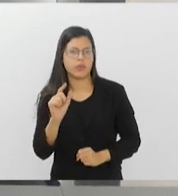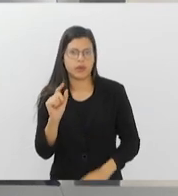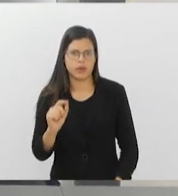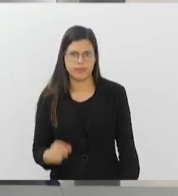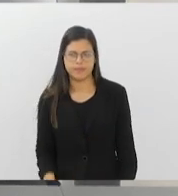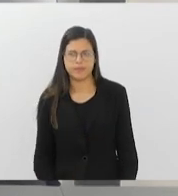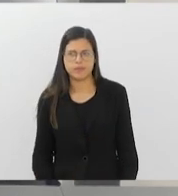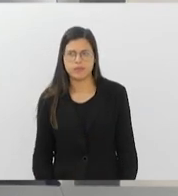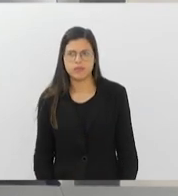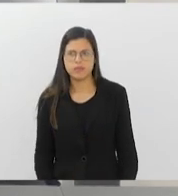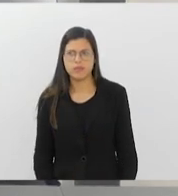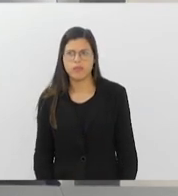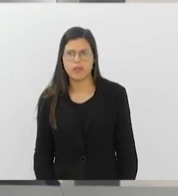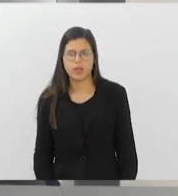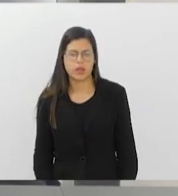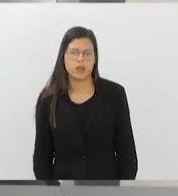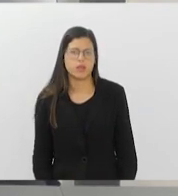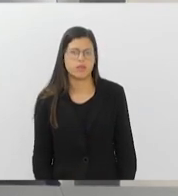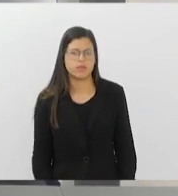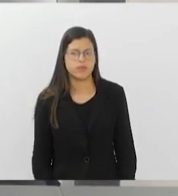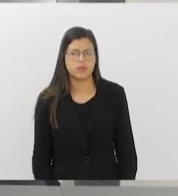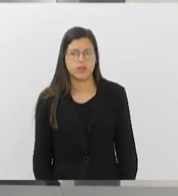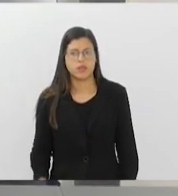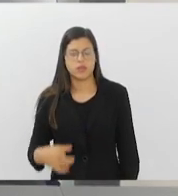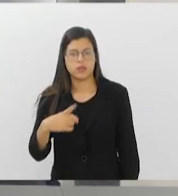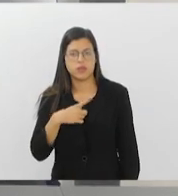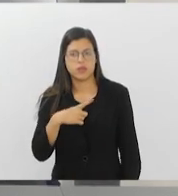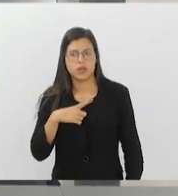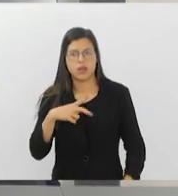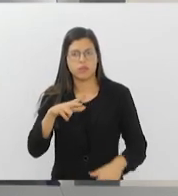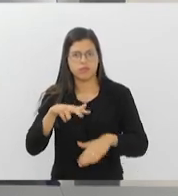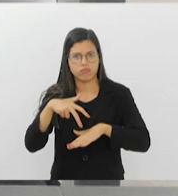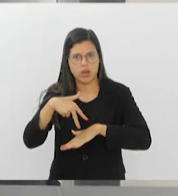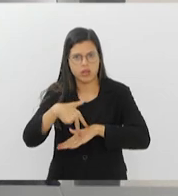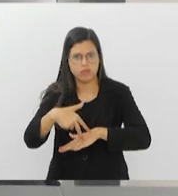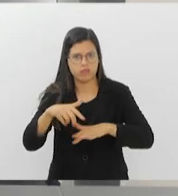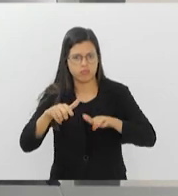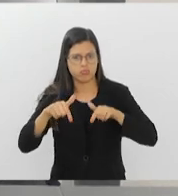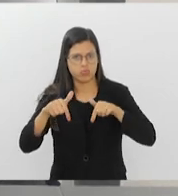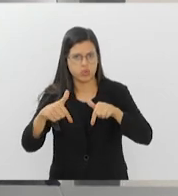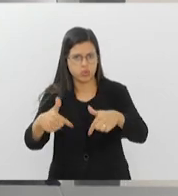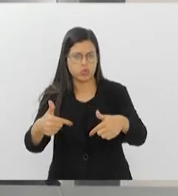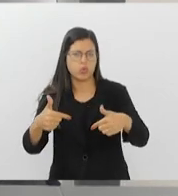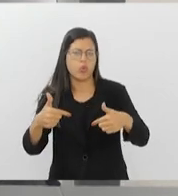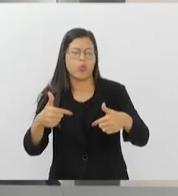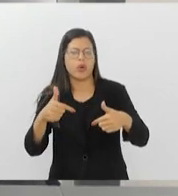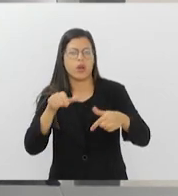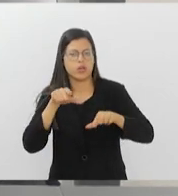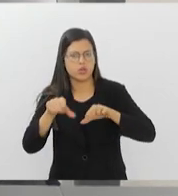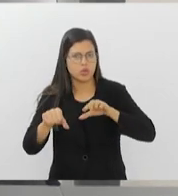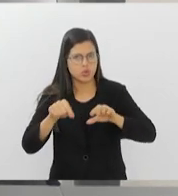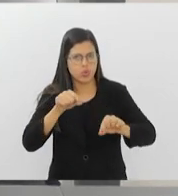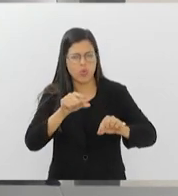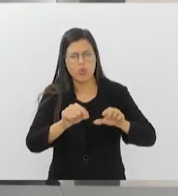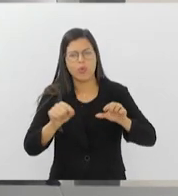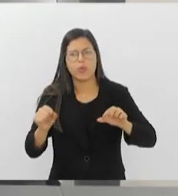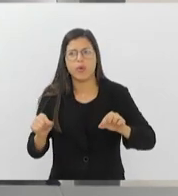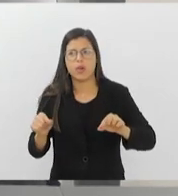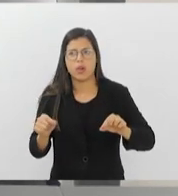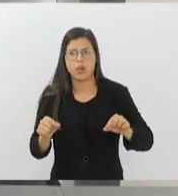de adotar posturas, condutas, critérios